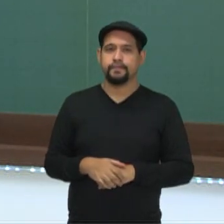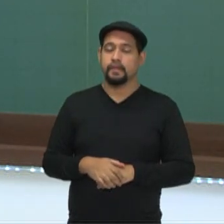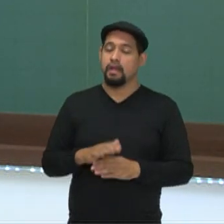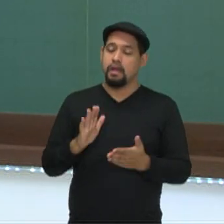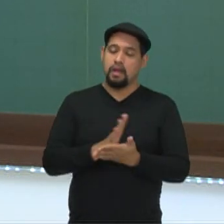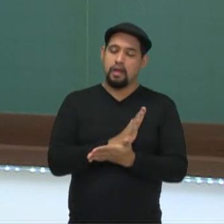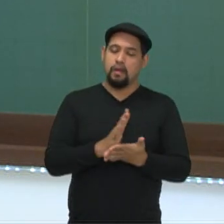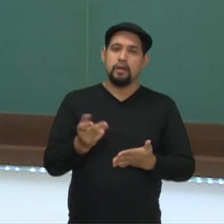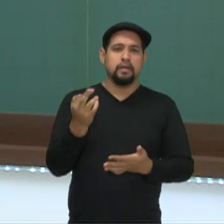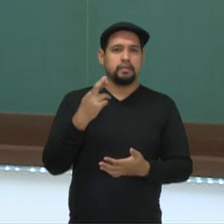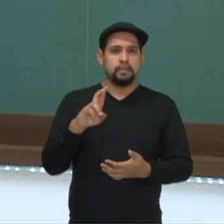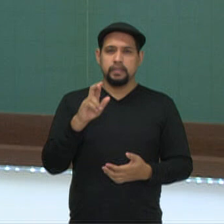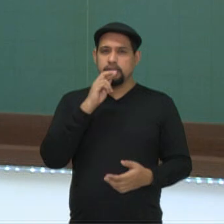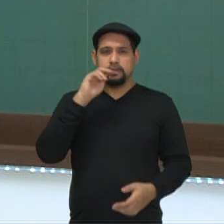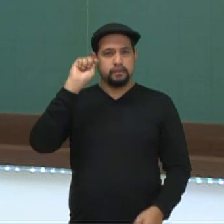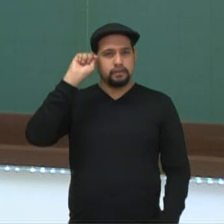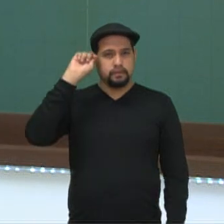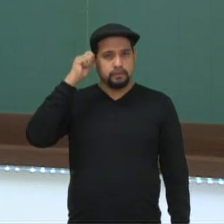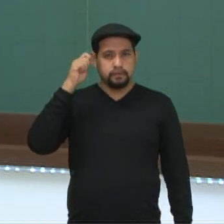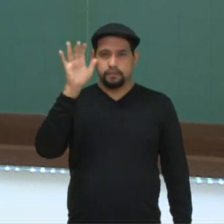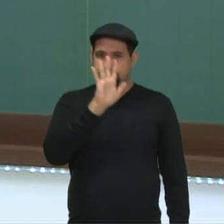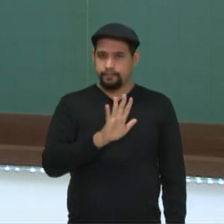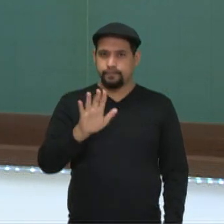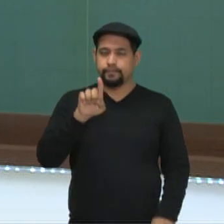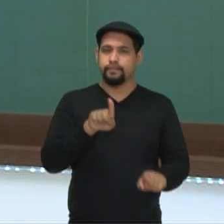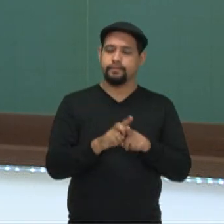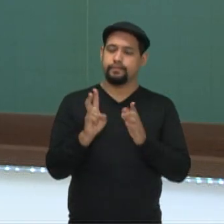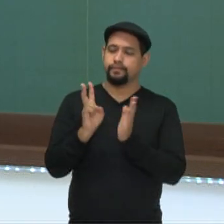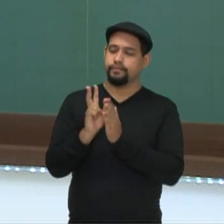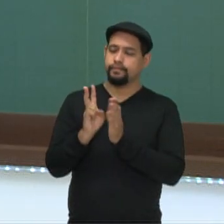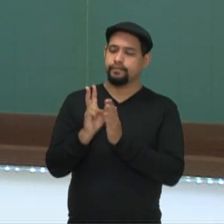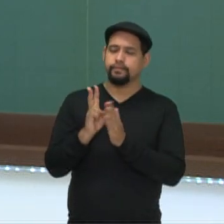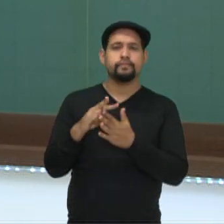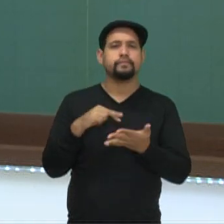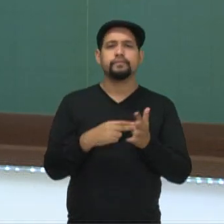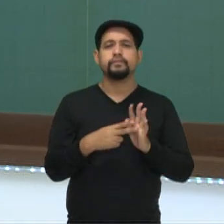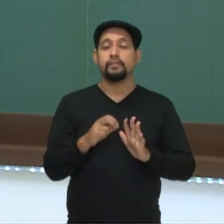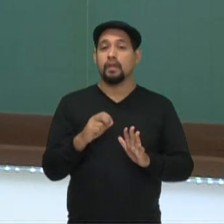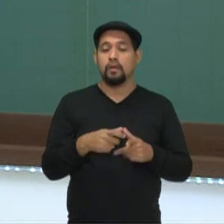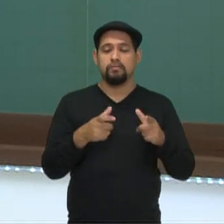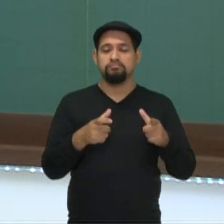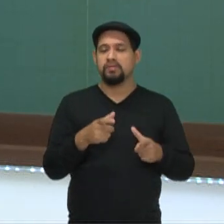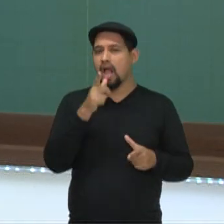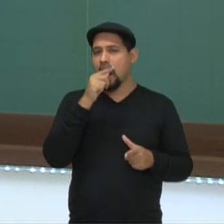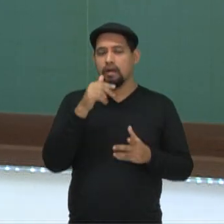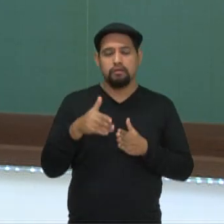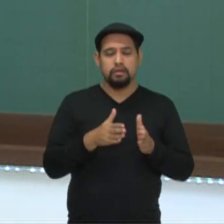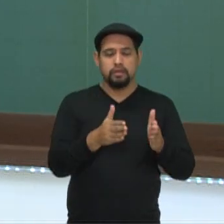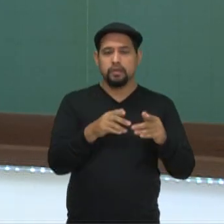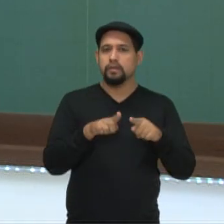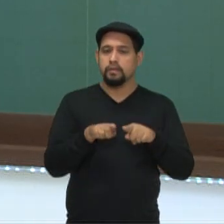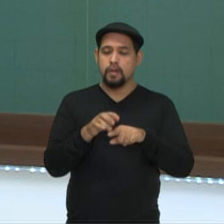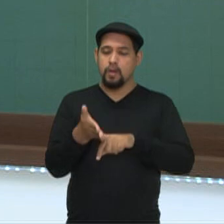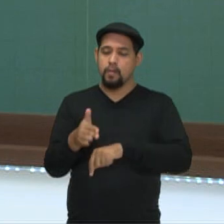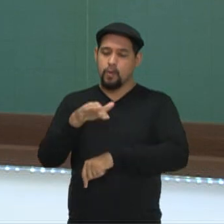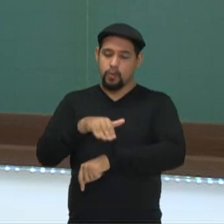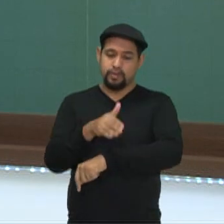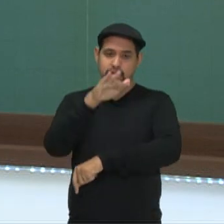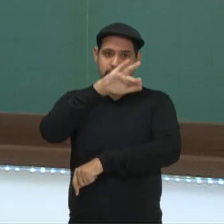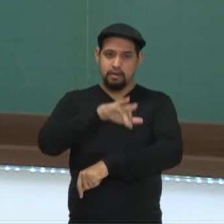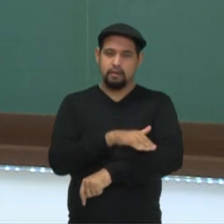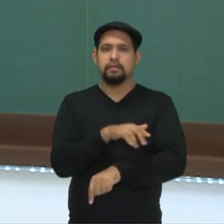algumas religiões, como africanas e indígenas, a natureza são os lugares sagrados. Rios, montanhas,